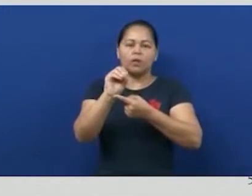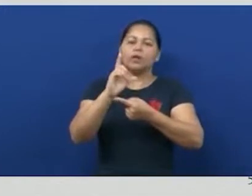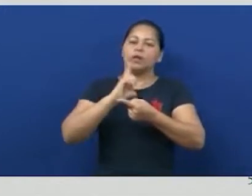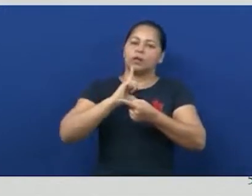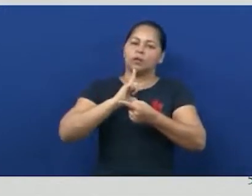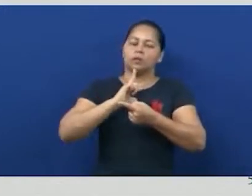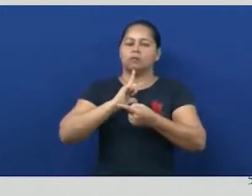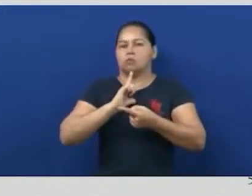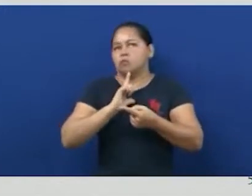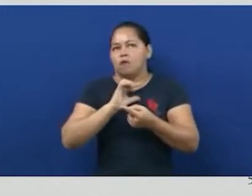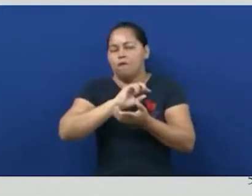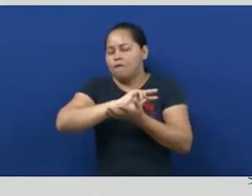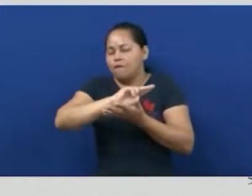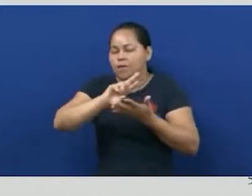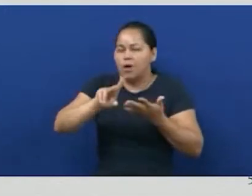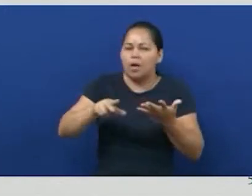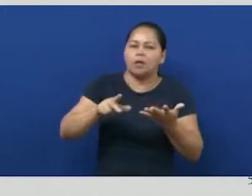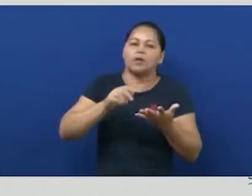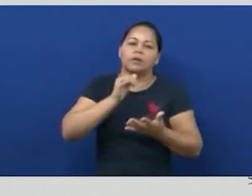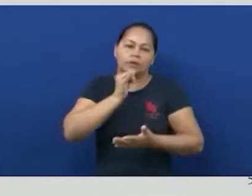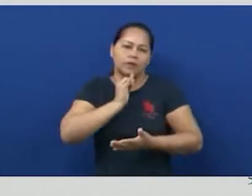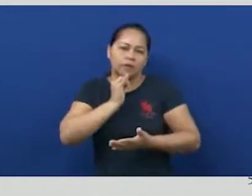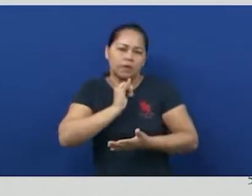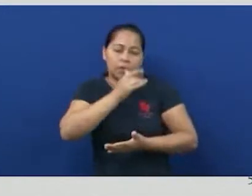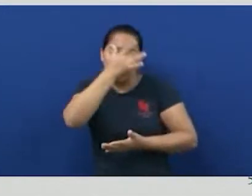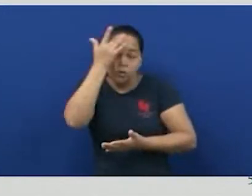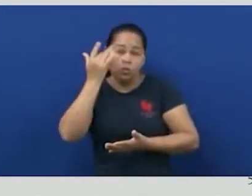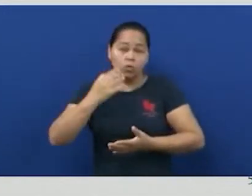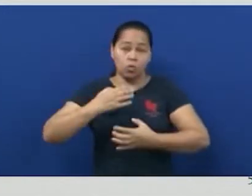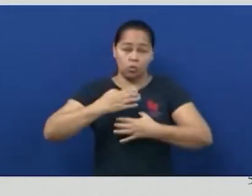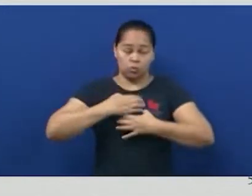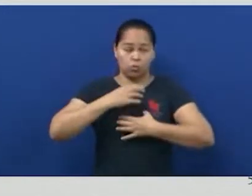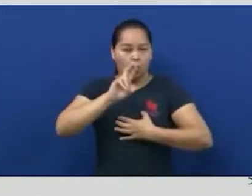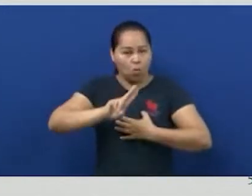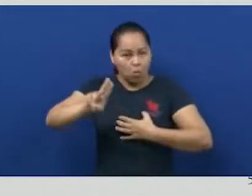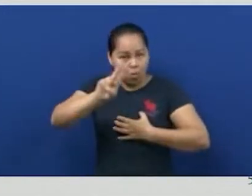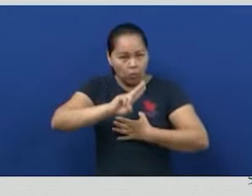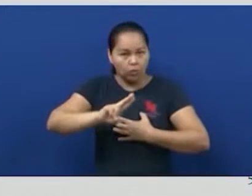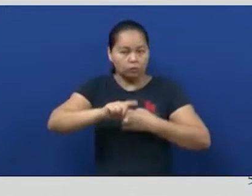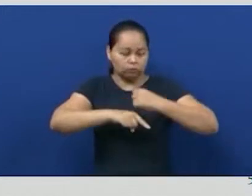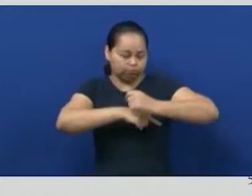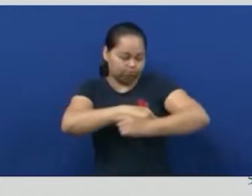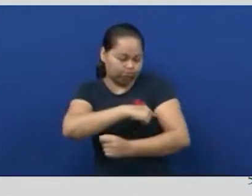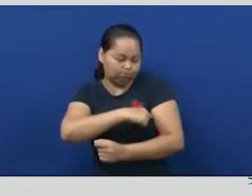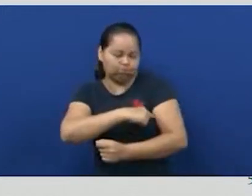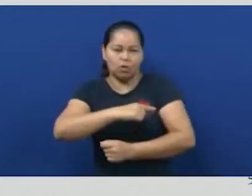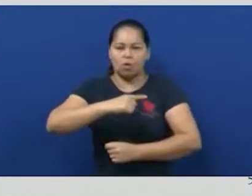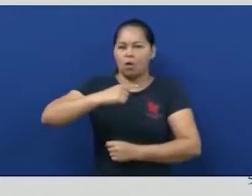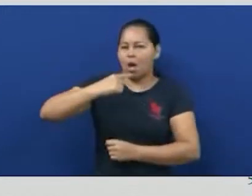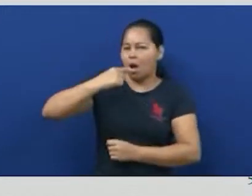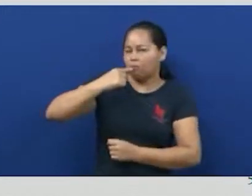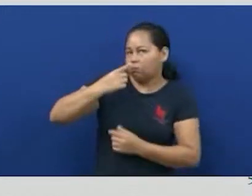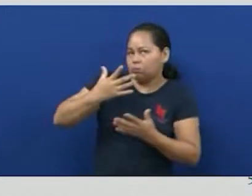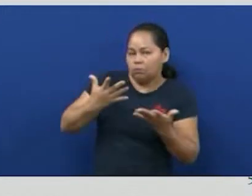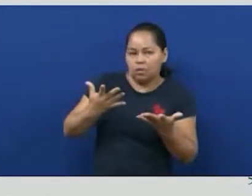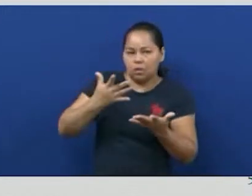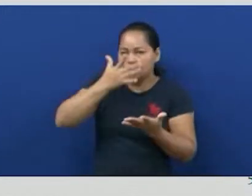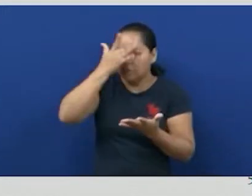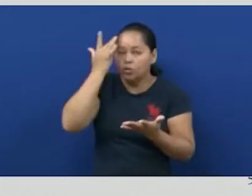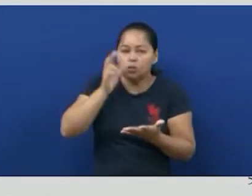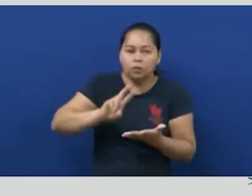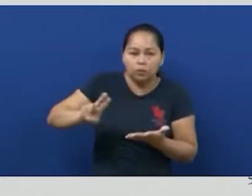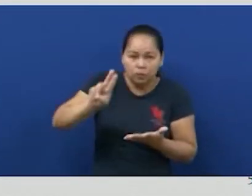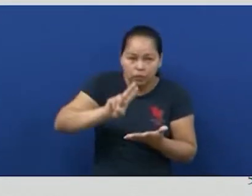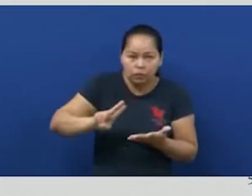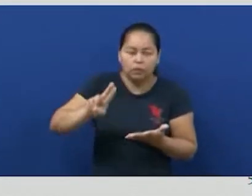temperatura, para medir o corpo, que são chamados de termômetros clínicos, que na